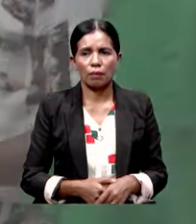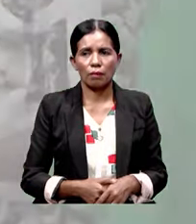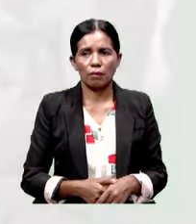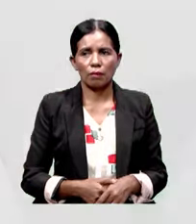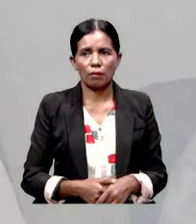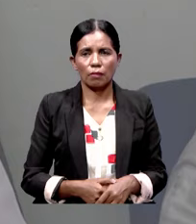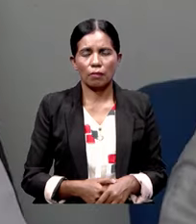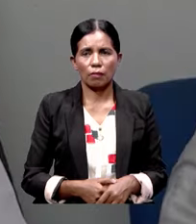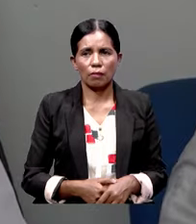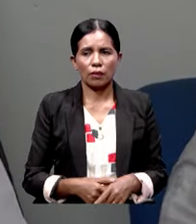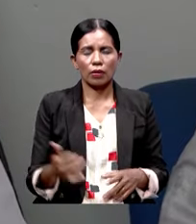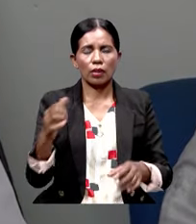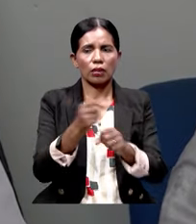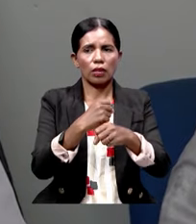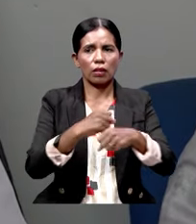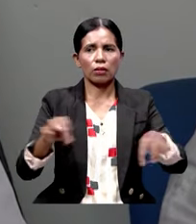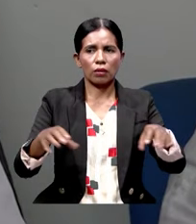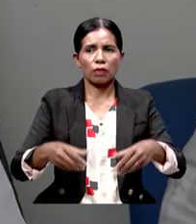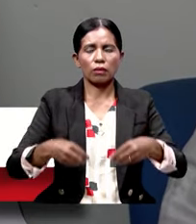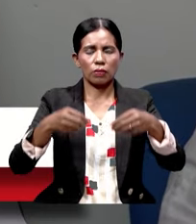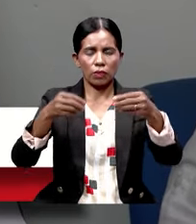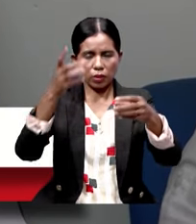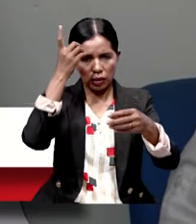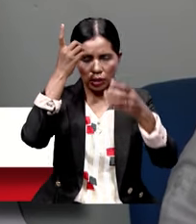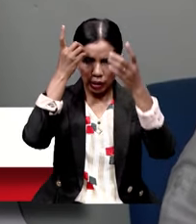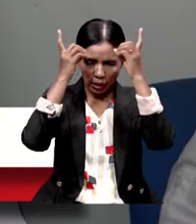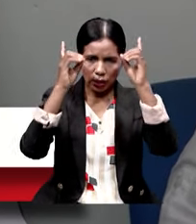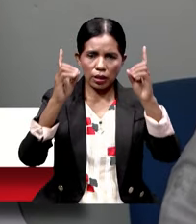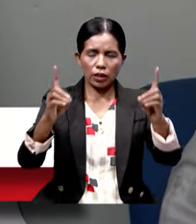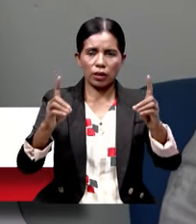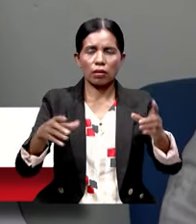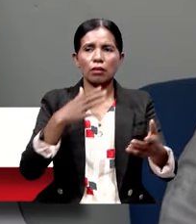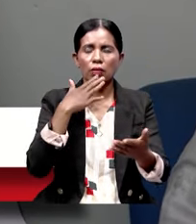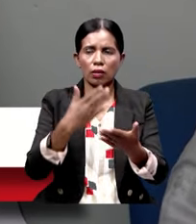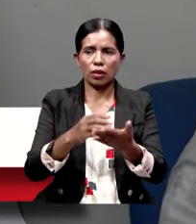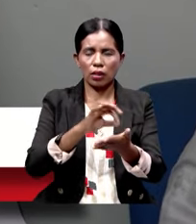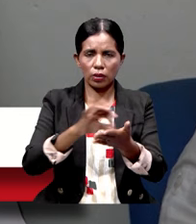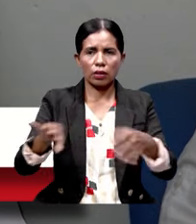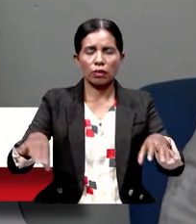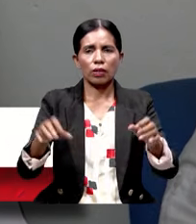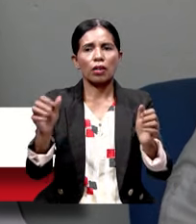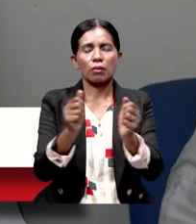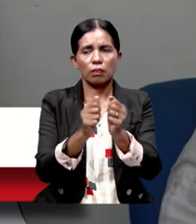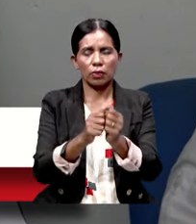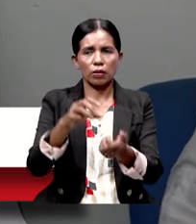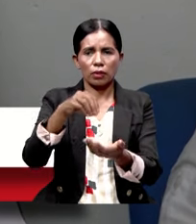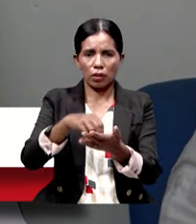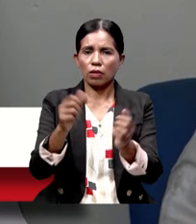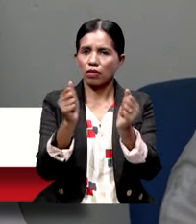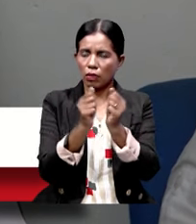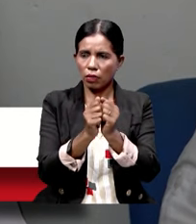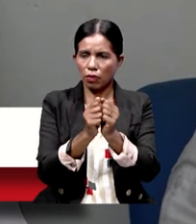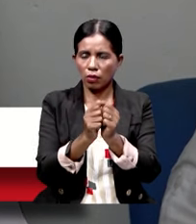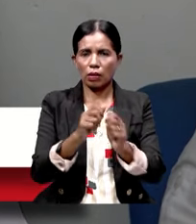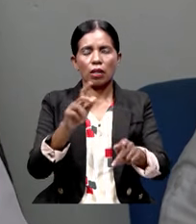servisu atribuiu uma declaração de benefício com a certificado de investidor Hira, não assina um acordo especial de investimento com a investidor